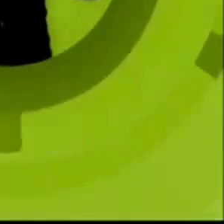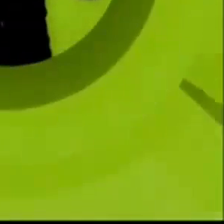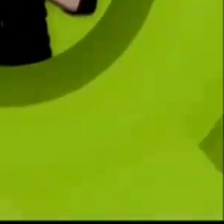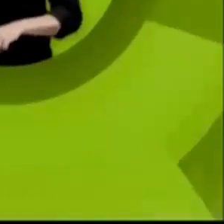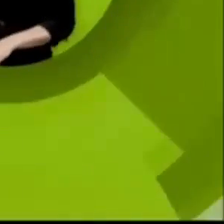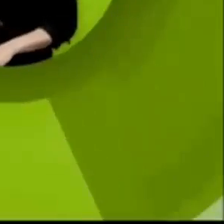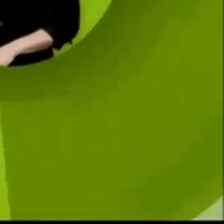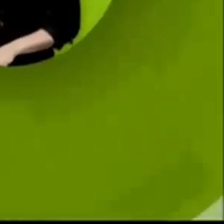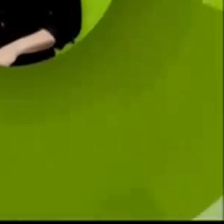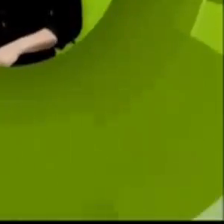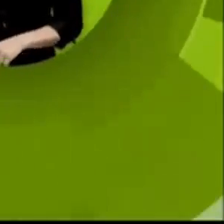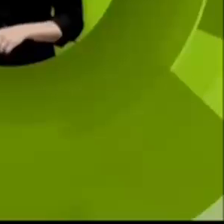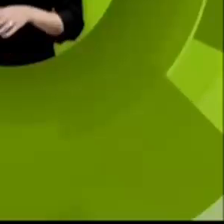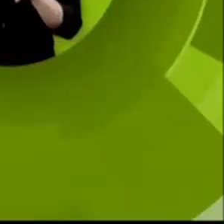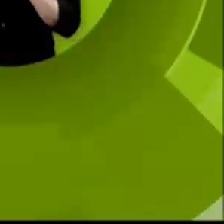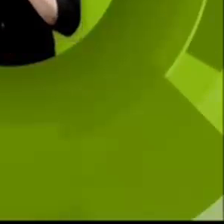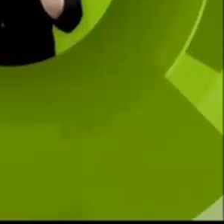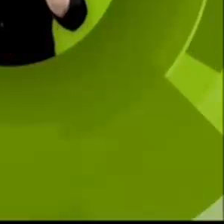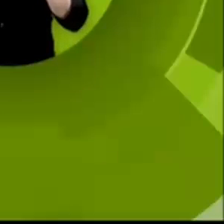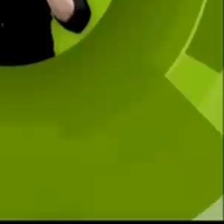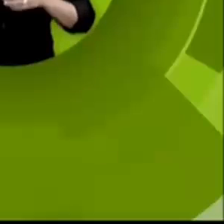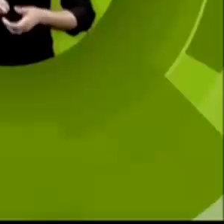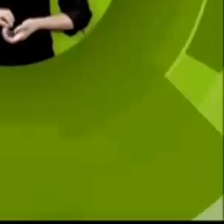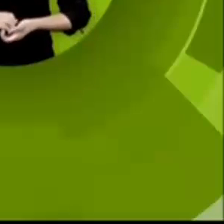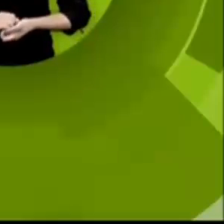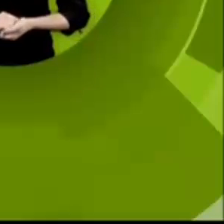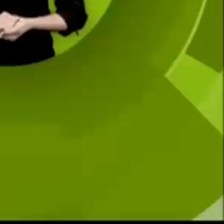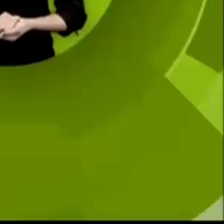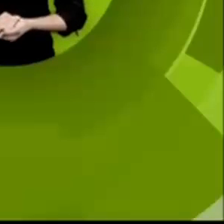O programa a seguir é livre para todos os públicos.